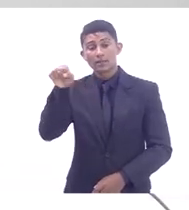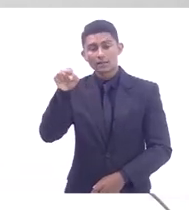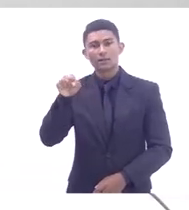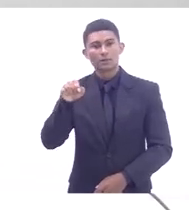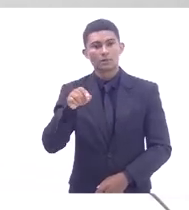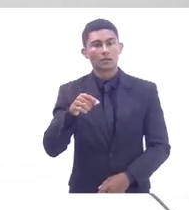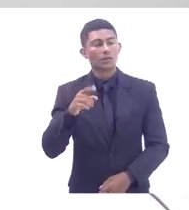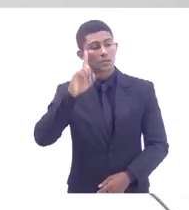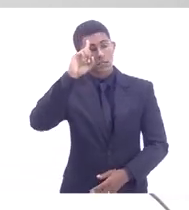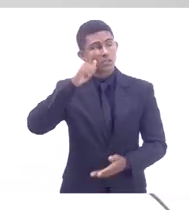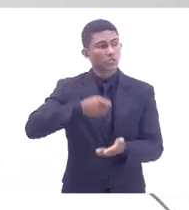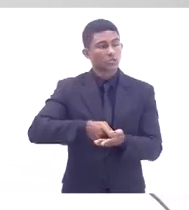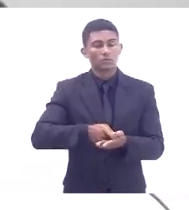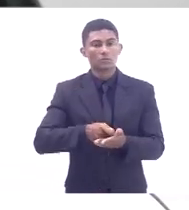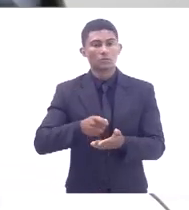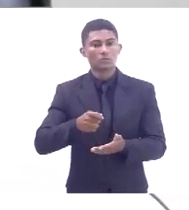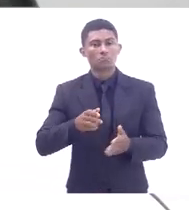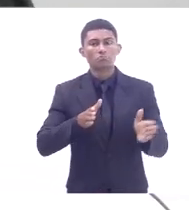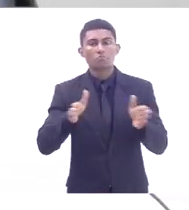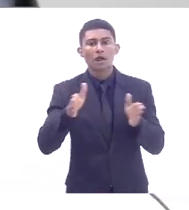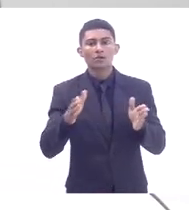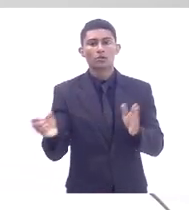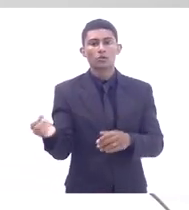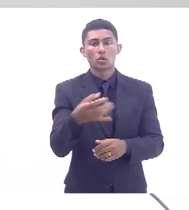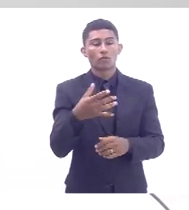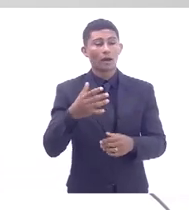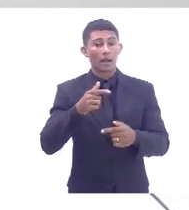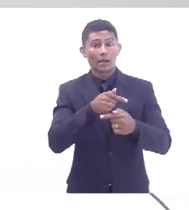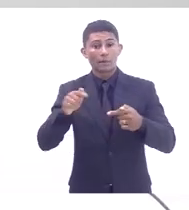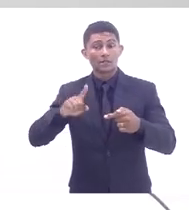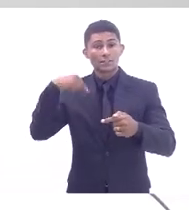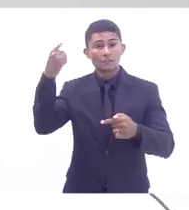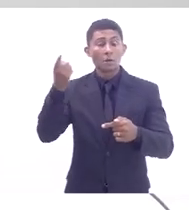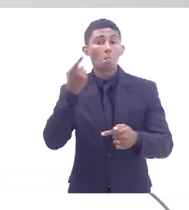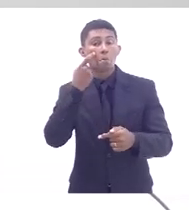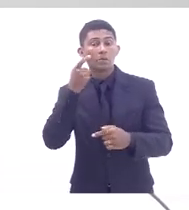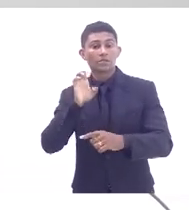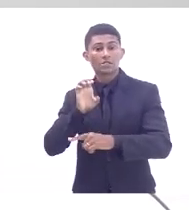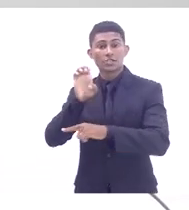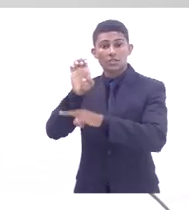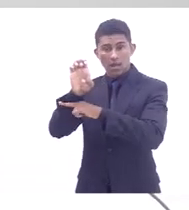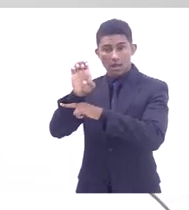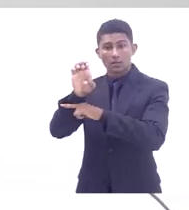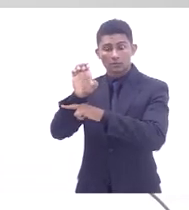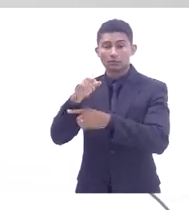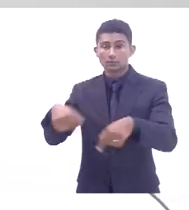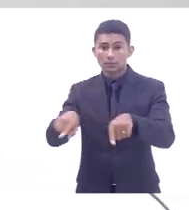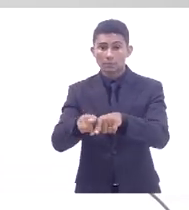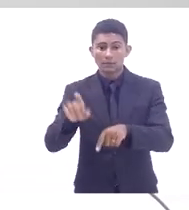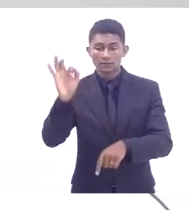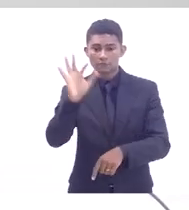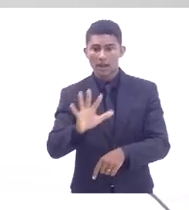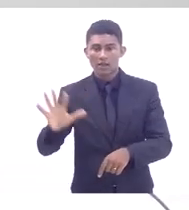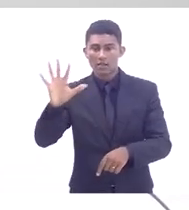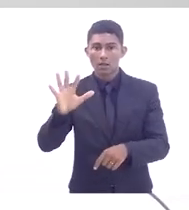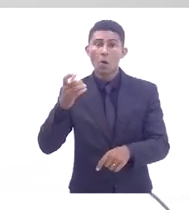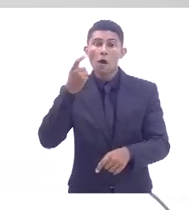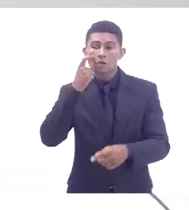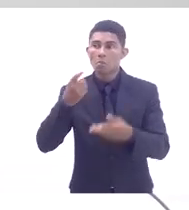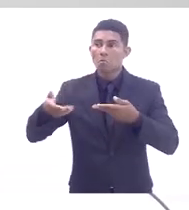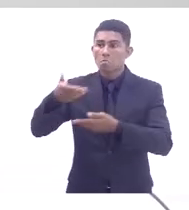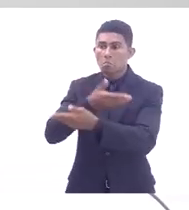Salvo engano até semana que vem para que estado EA União se acerta em relação aos dois itens questionados